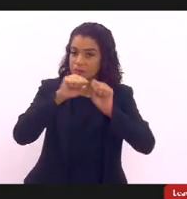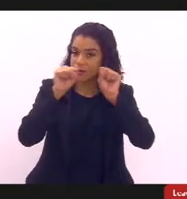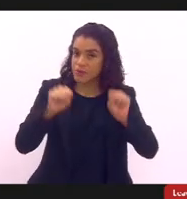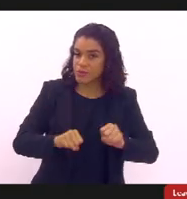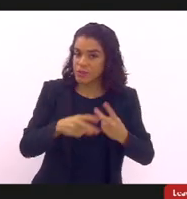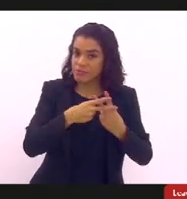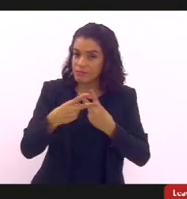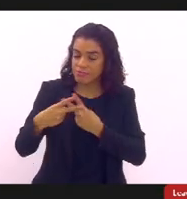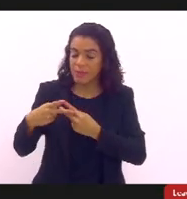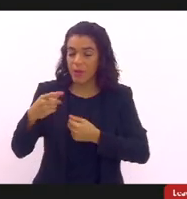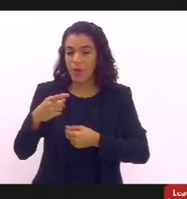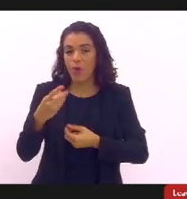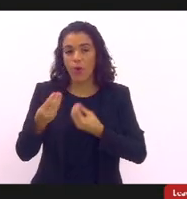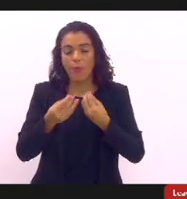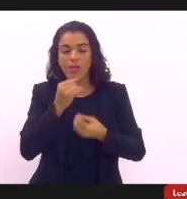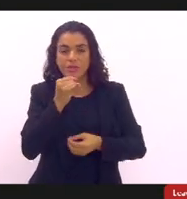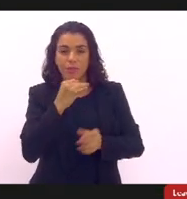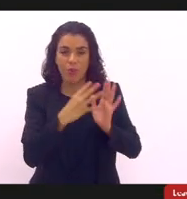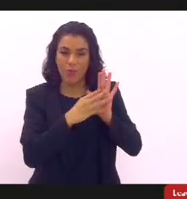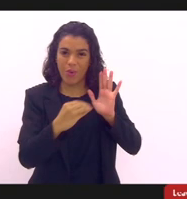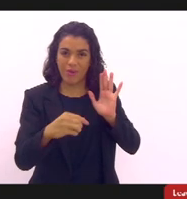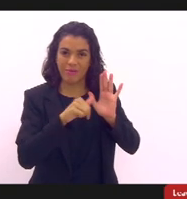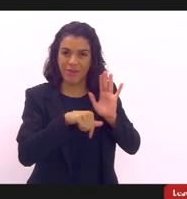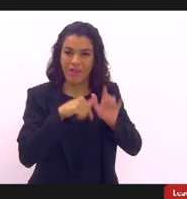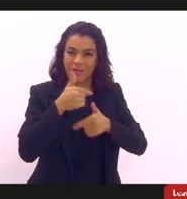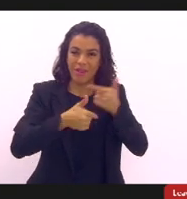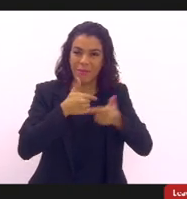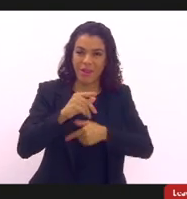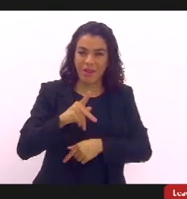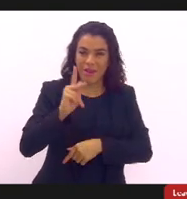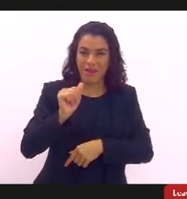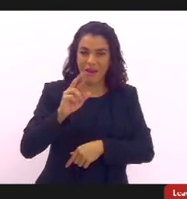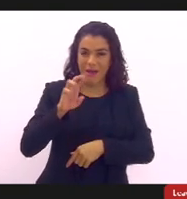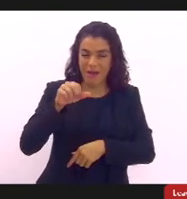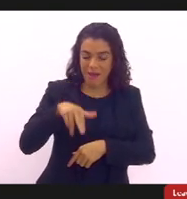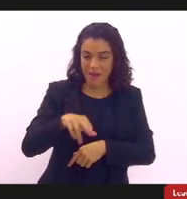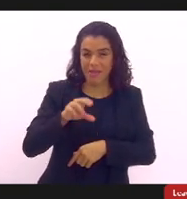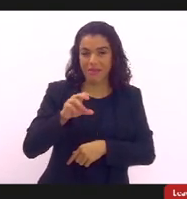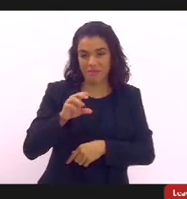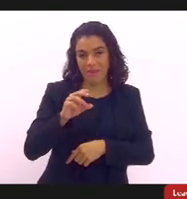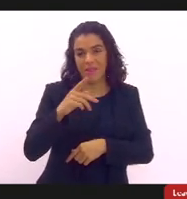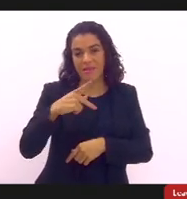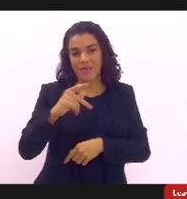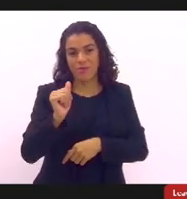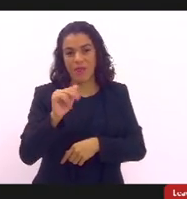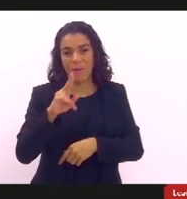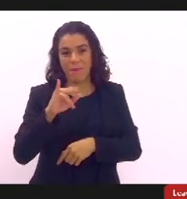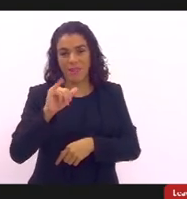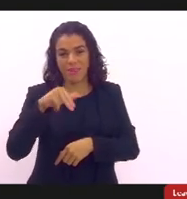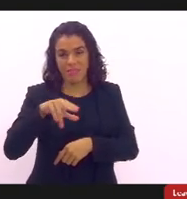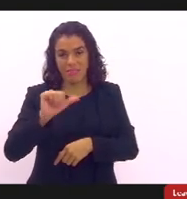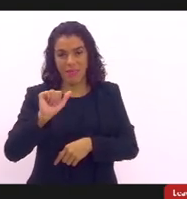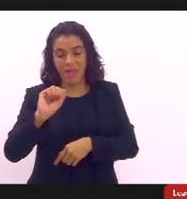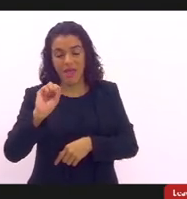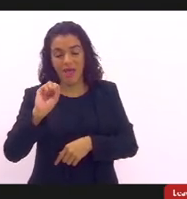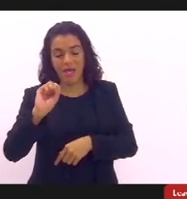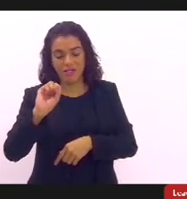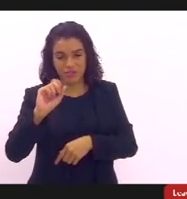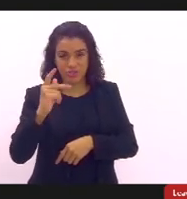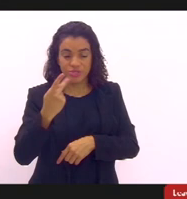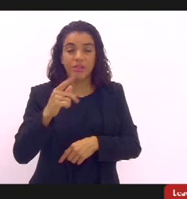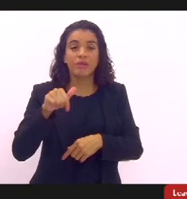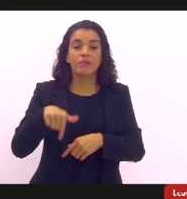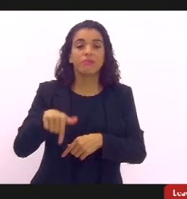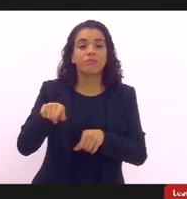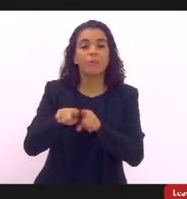Então, esse trabalho que a Karen vem fazendo com a PNASP é um trabalho fundamental, a gente não pode excluir ou